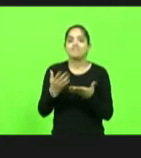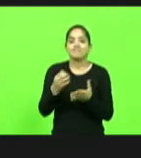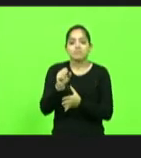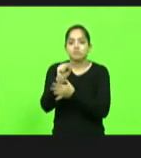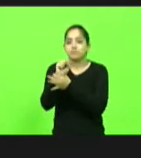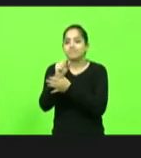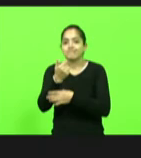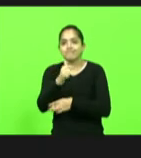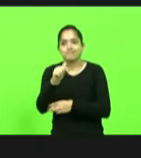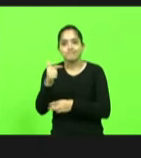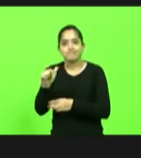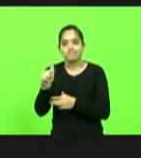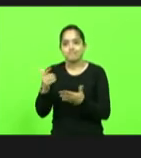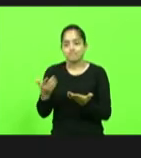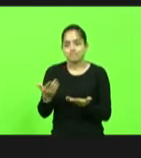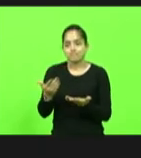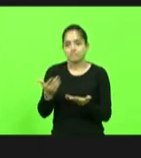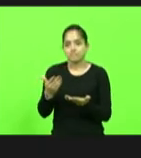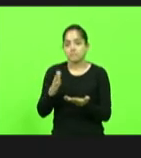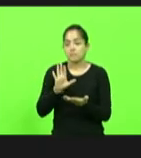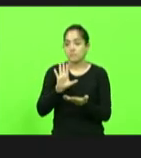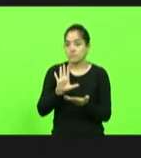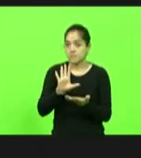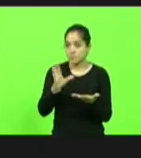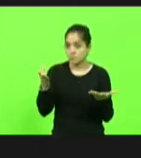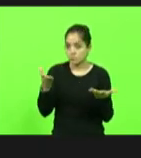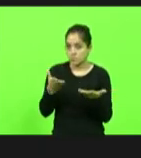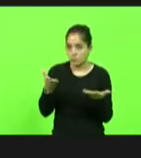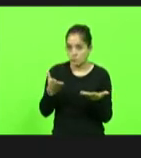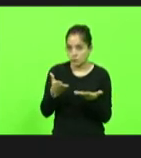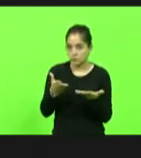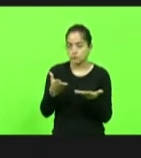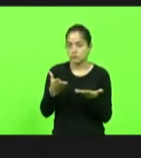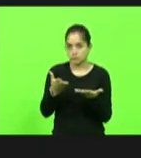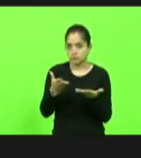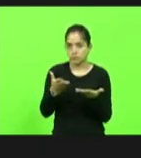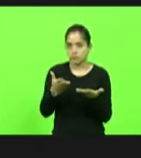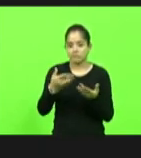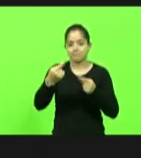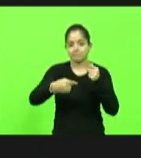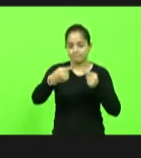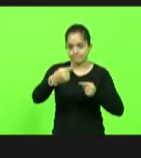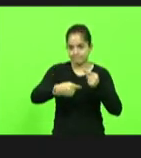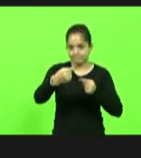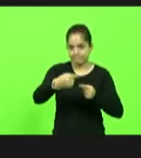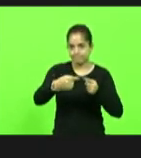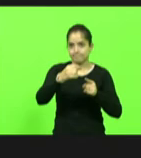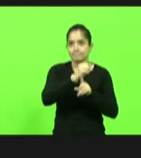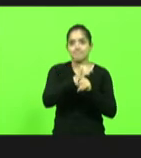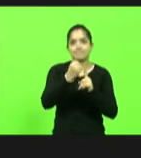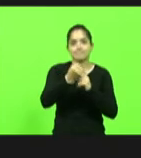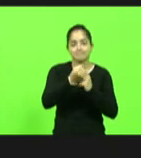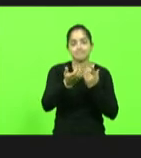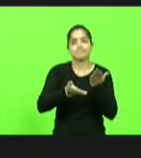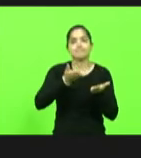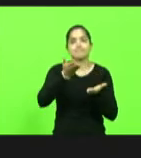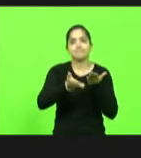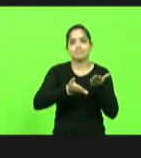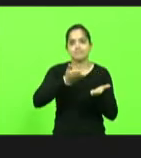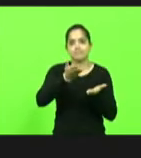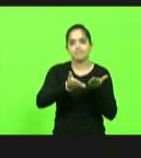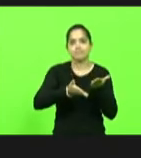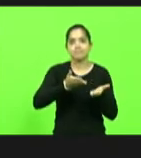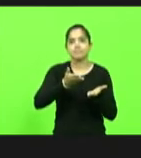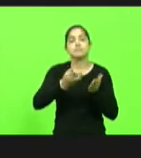desprotegidos, mas hoje, através dessa política de assistência social,